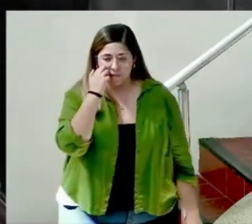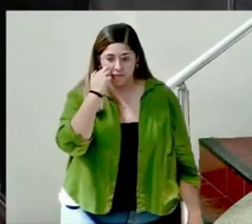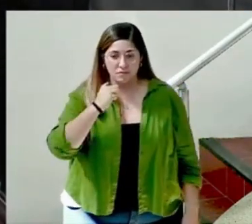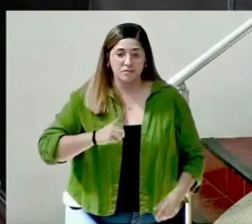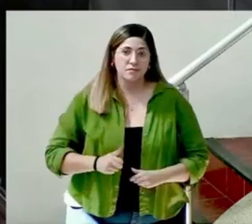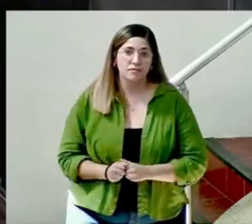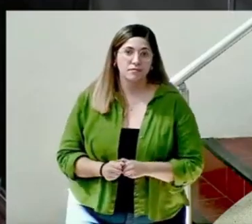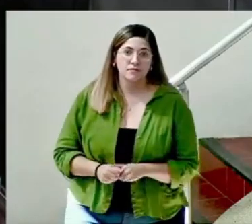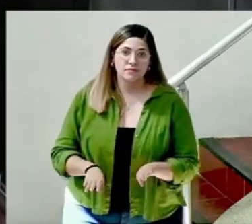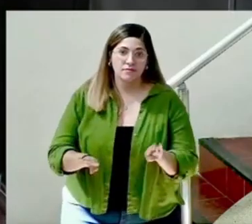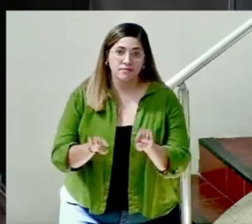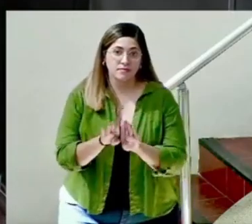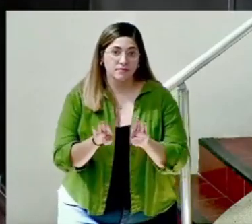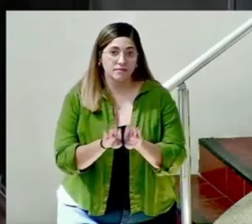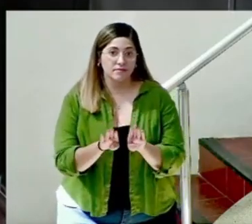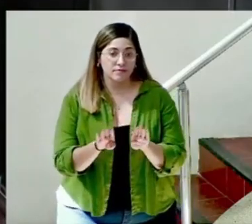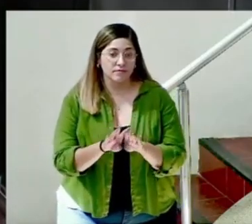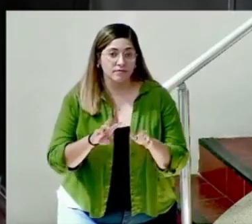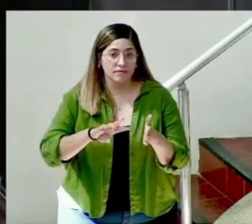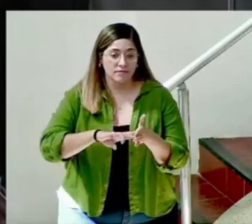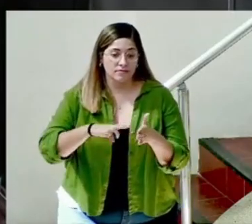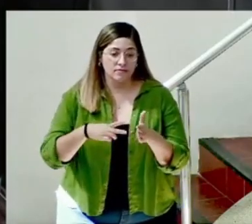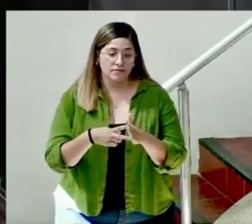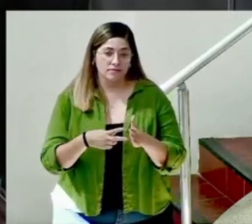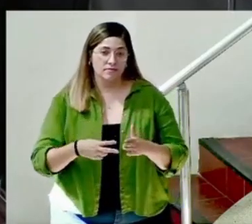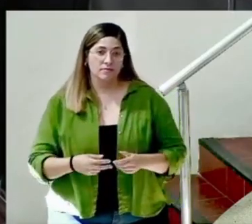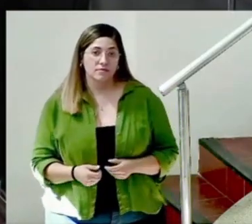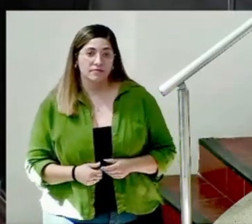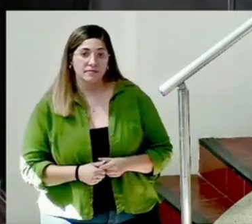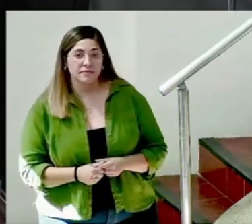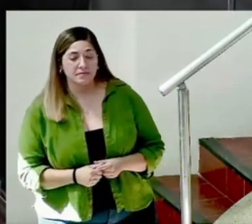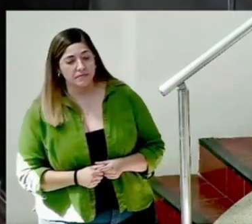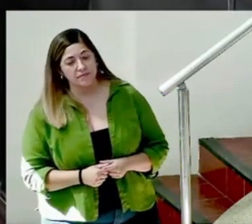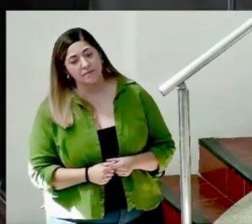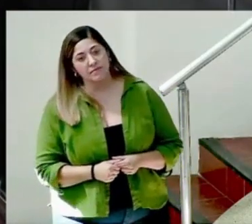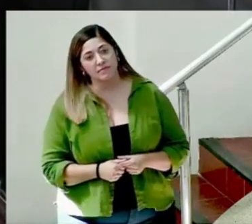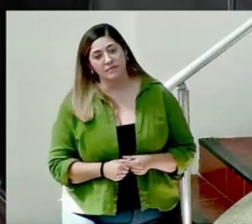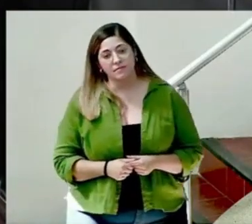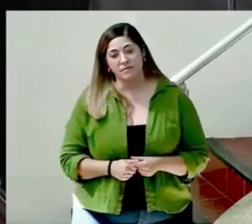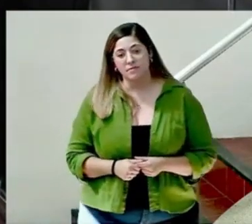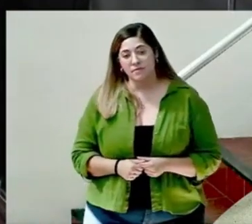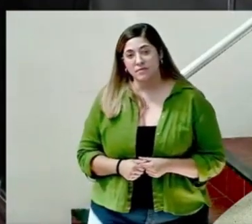então é aquele sentido, graças a Deus,